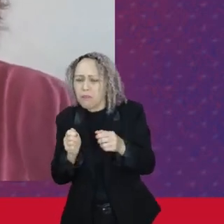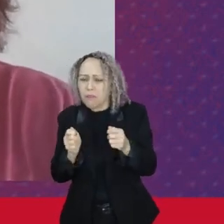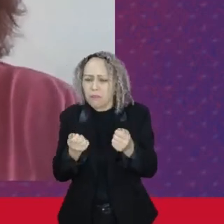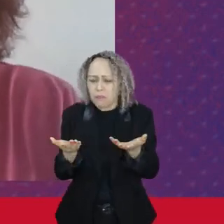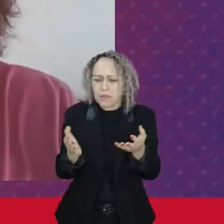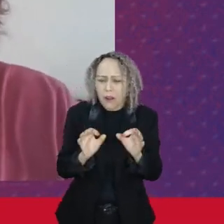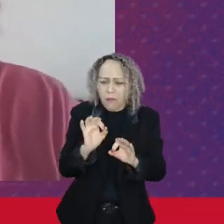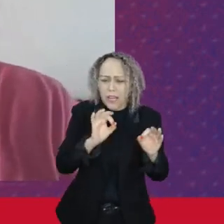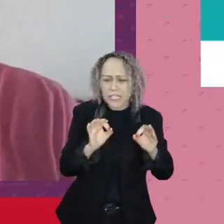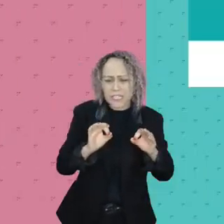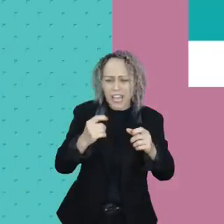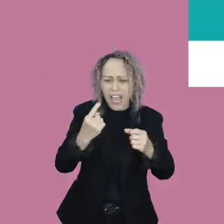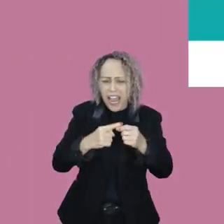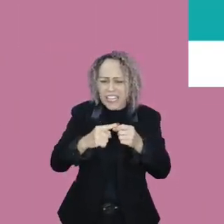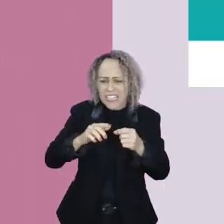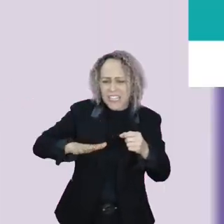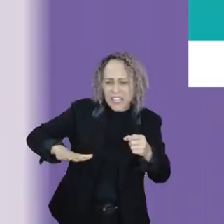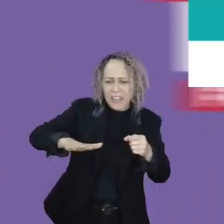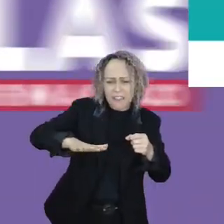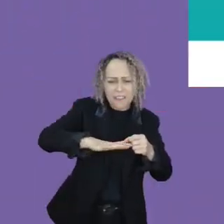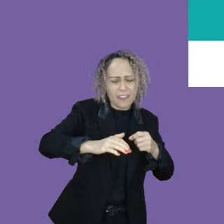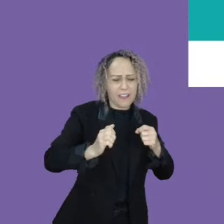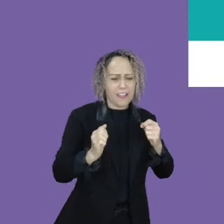do transporte, da acessibilidade.